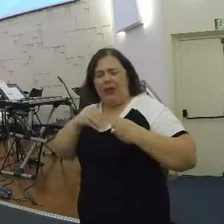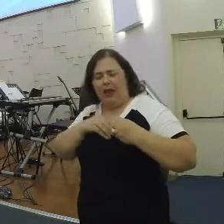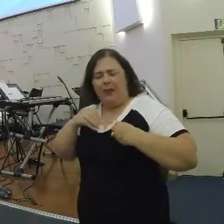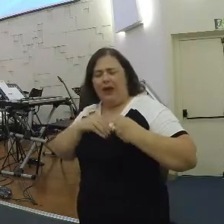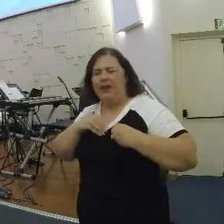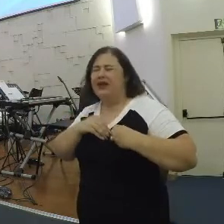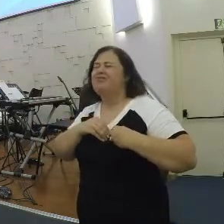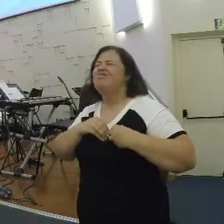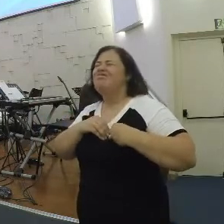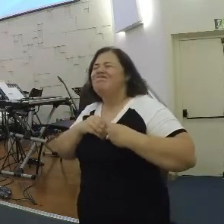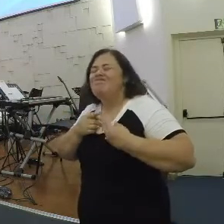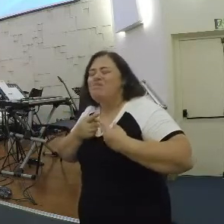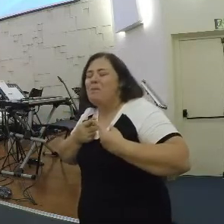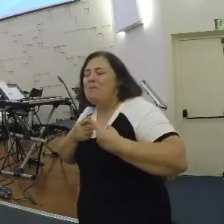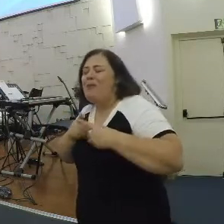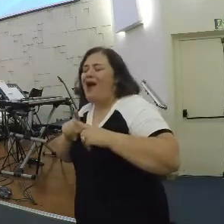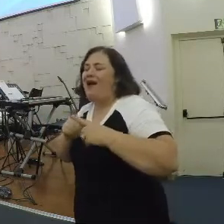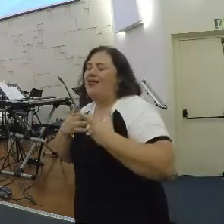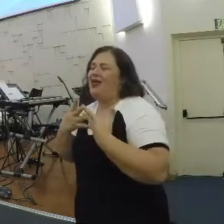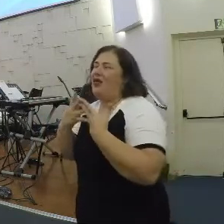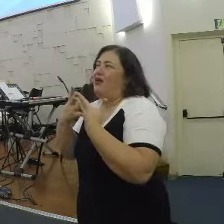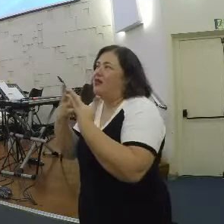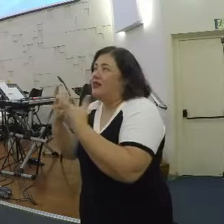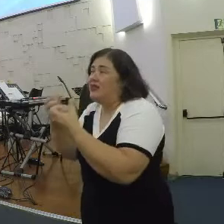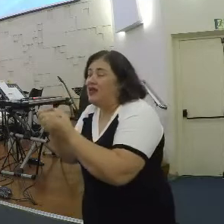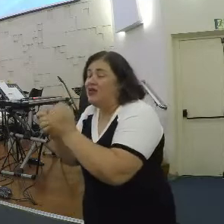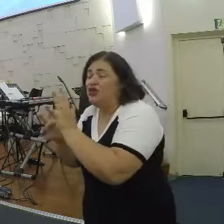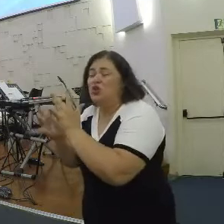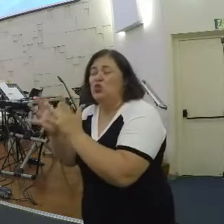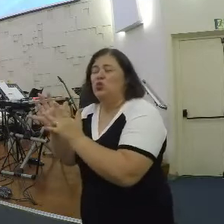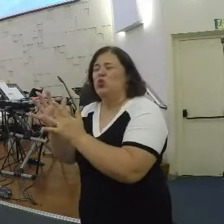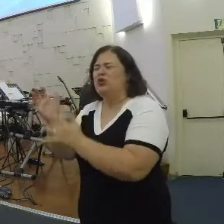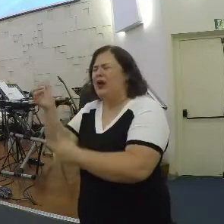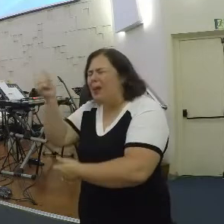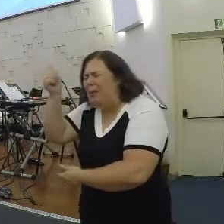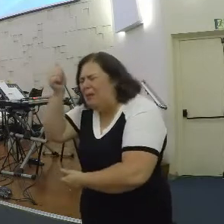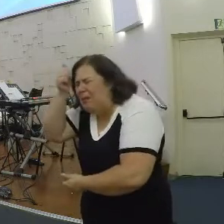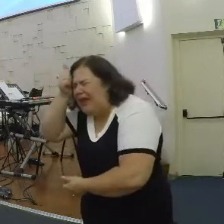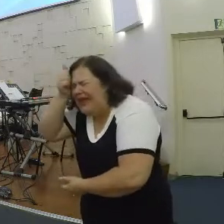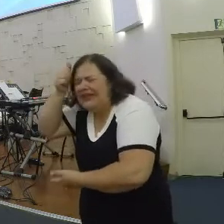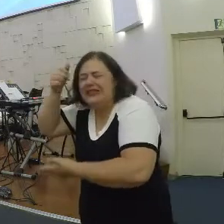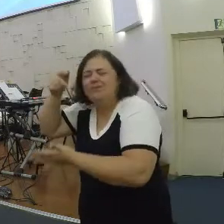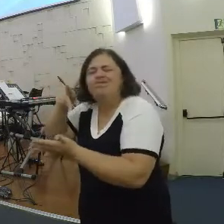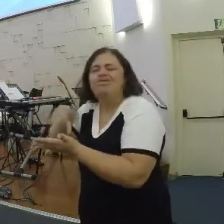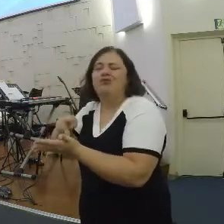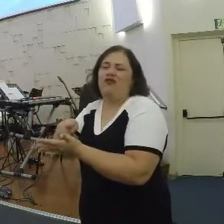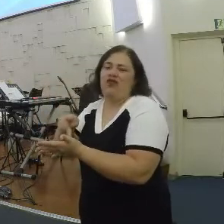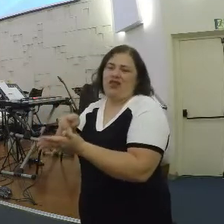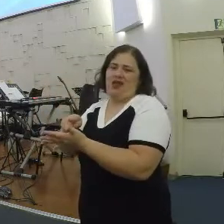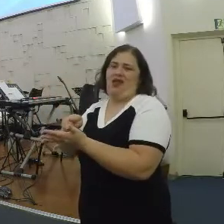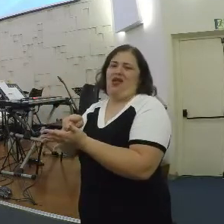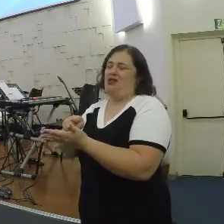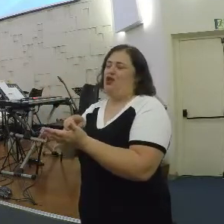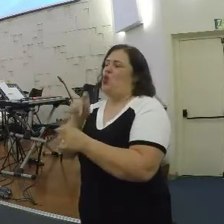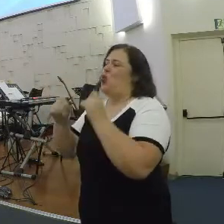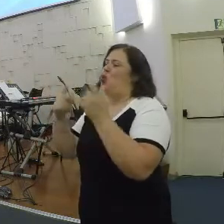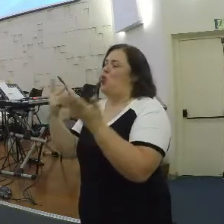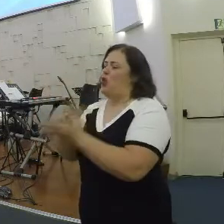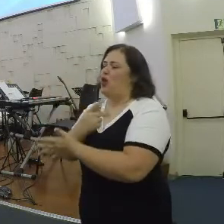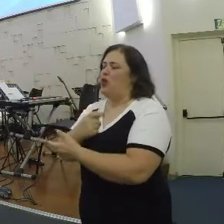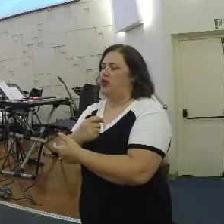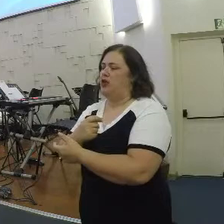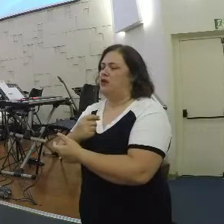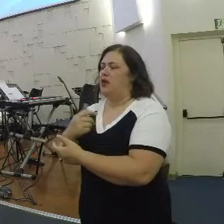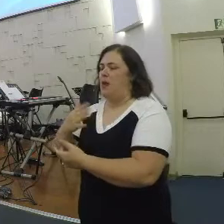de Deus. Se você tem vivido no pecado, você precisa arrepender-se nessa hora e confessar que